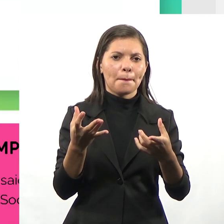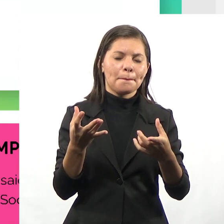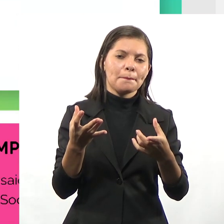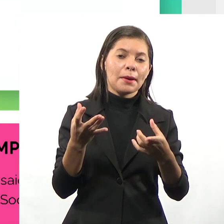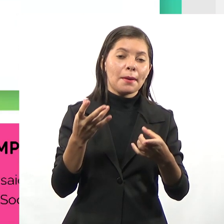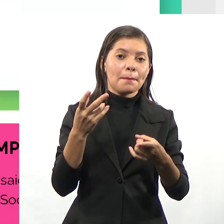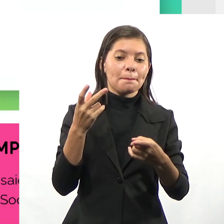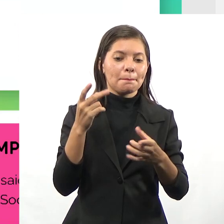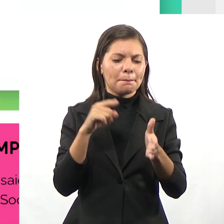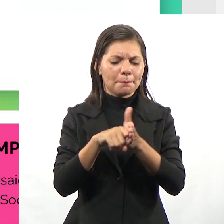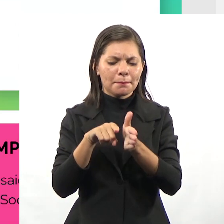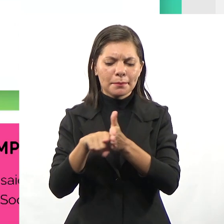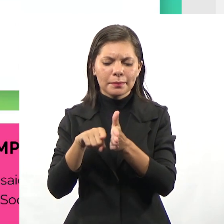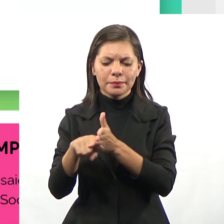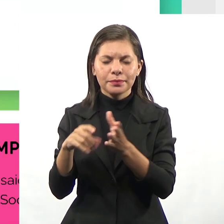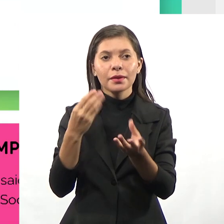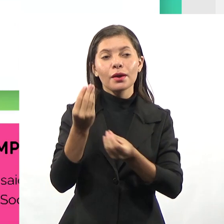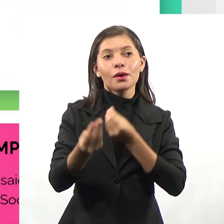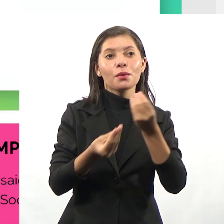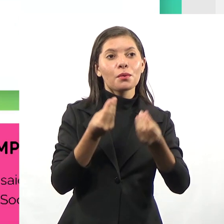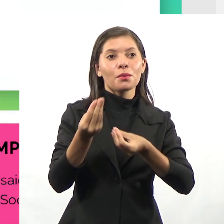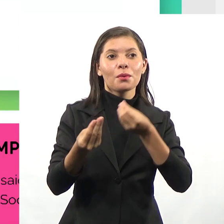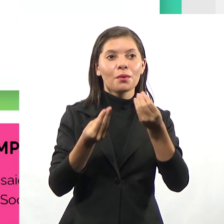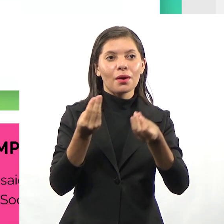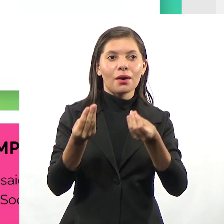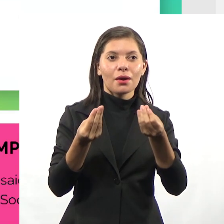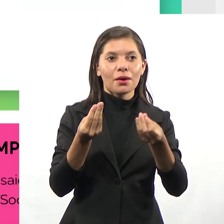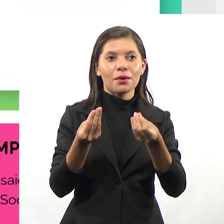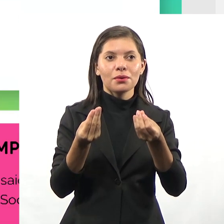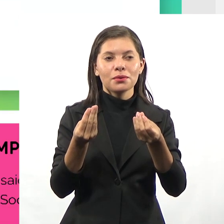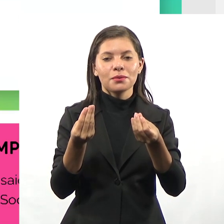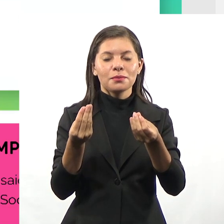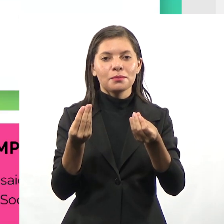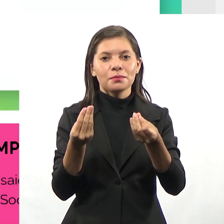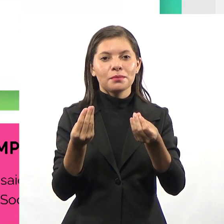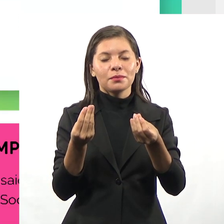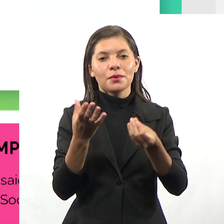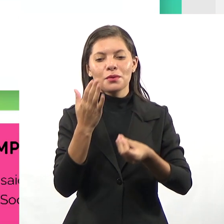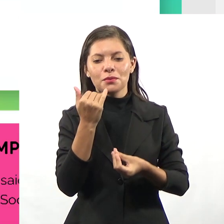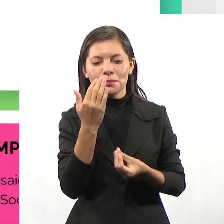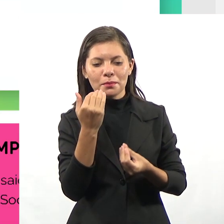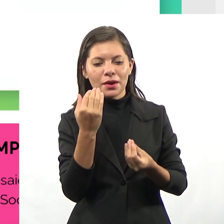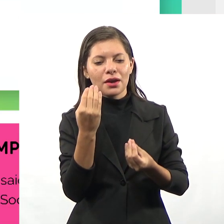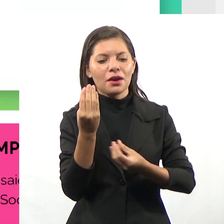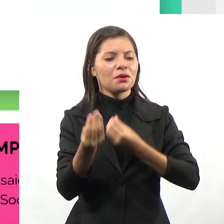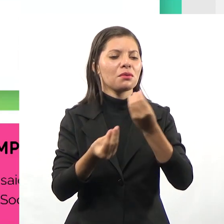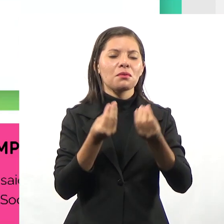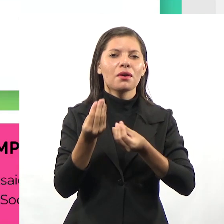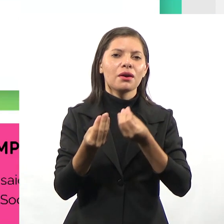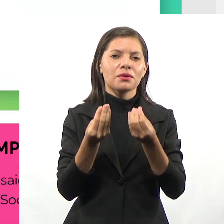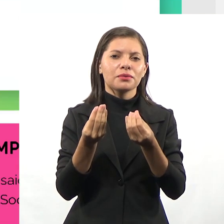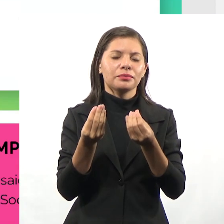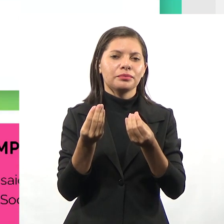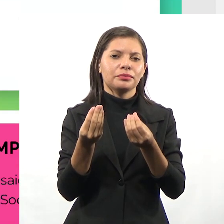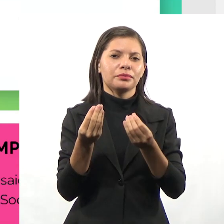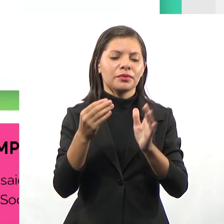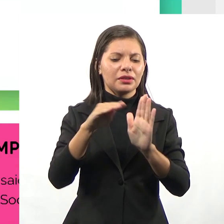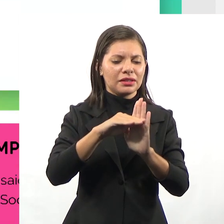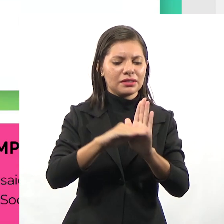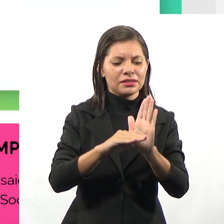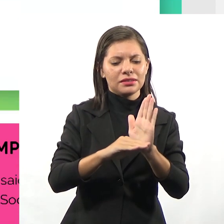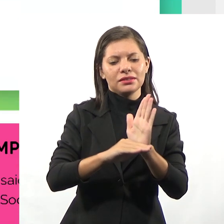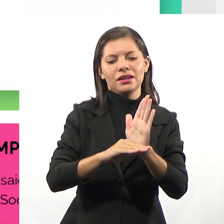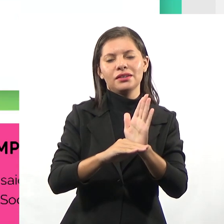pesquisa como fazer qual a receita para fazer uma coxinha de frango, em vez de pesquisar